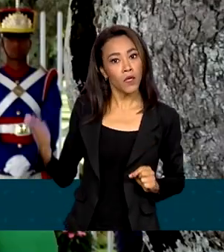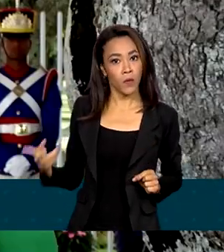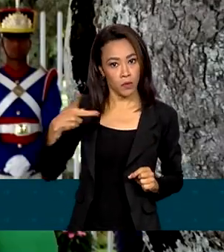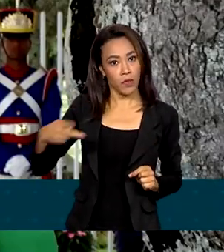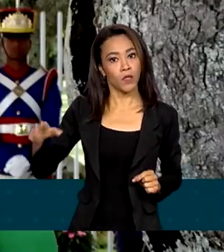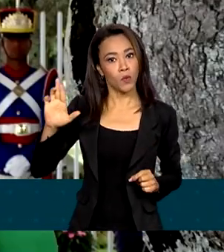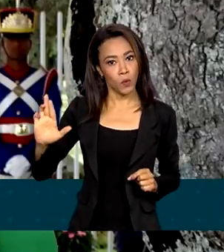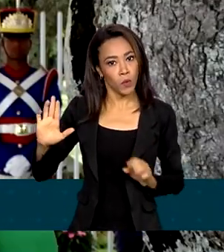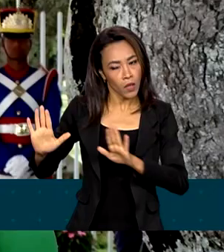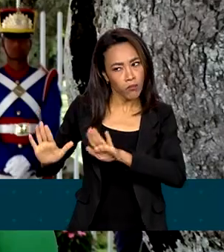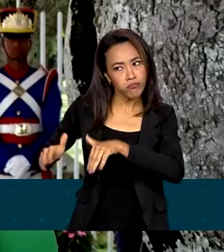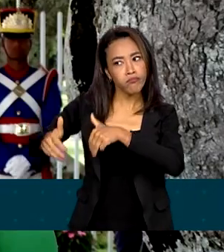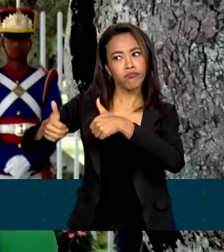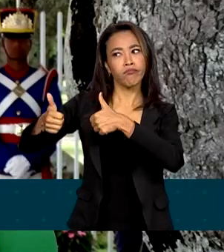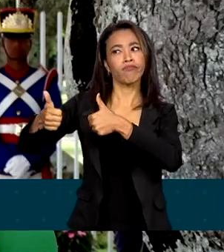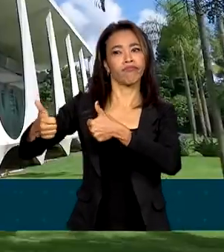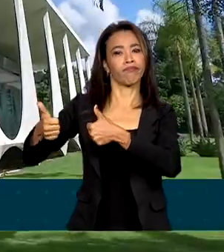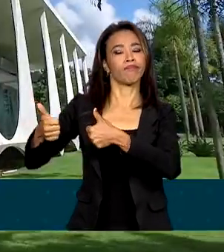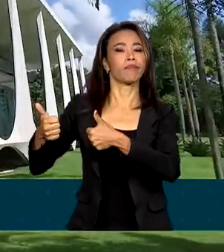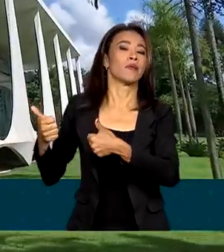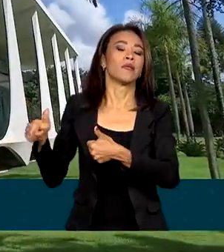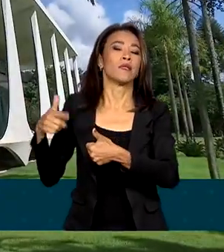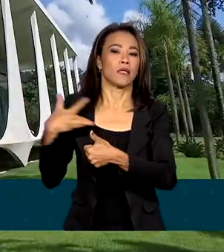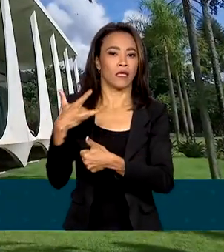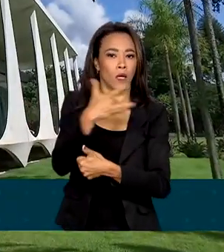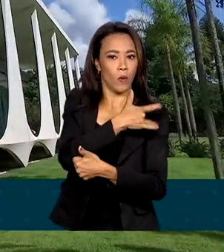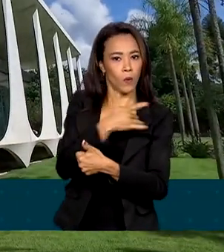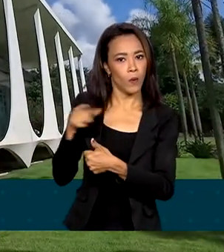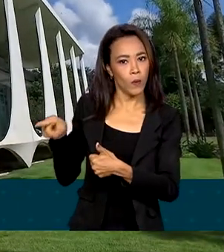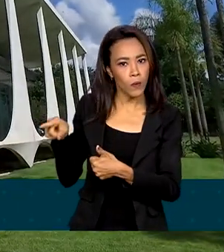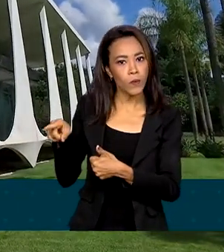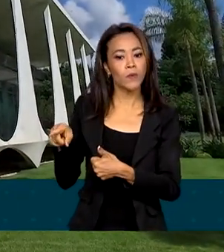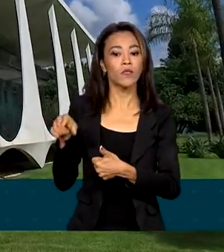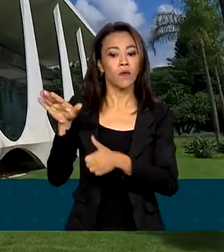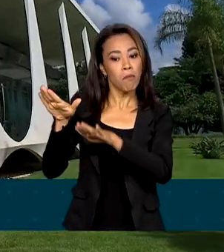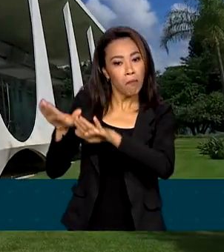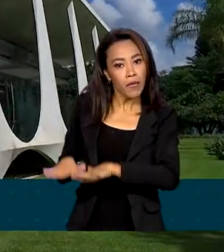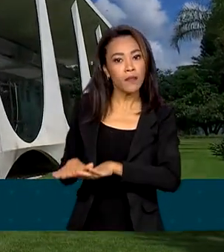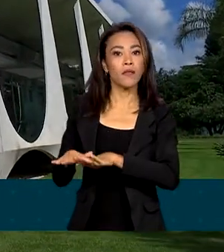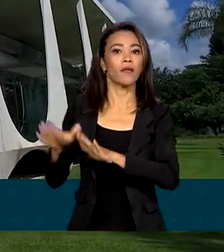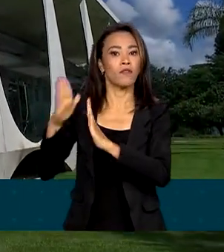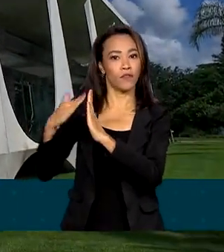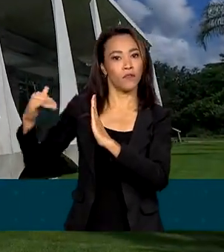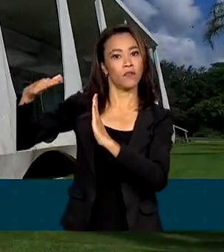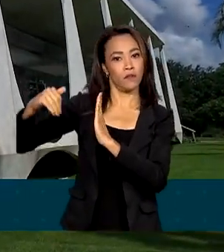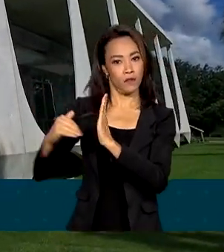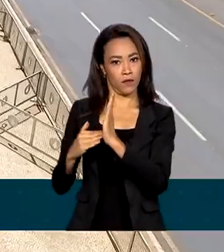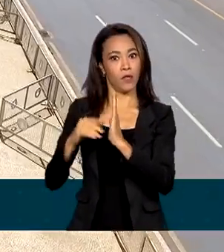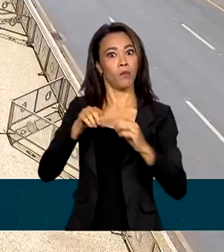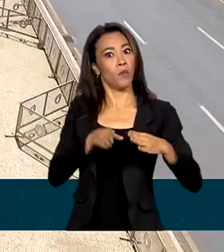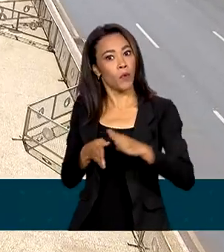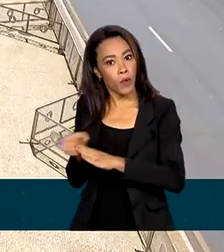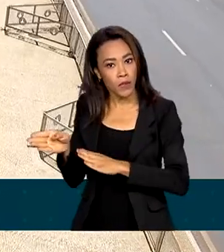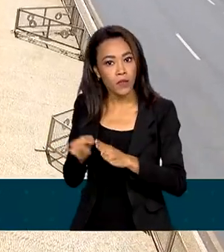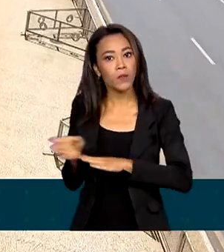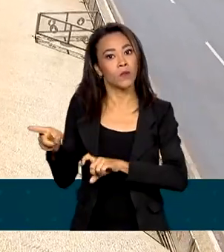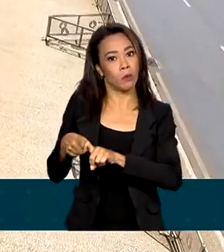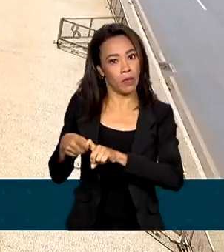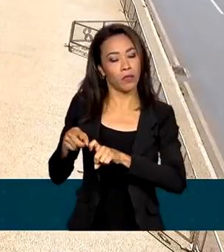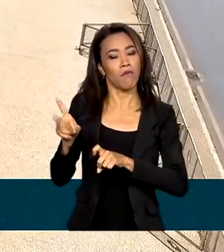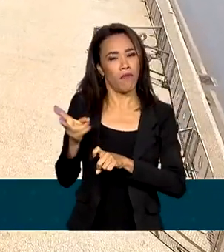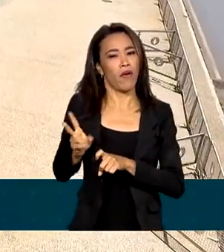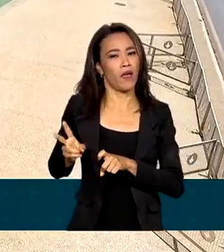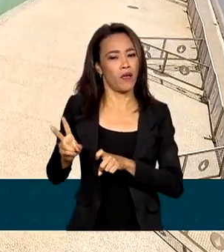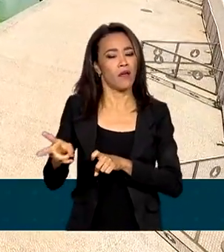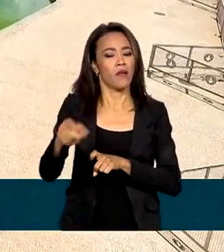que se recupera de uma pneumonia leve, manteve a agenda no Palácio da Alvorada por recomendação médica, mas deve voltar a despachar